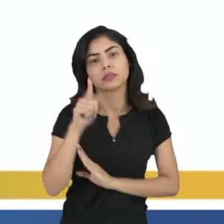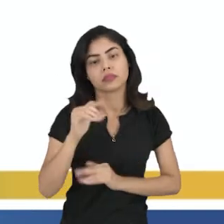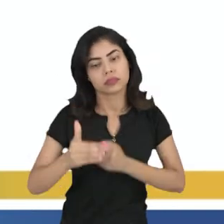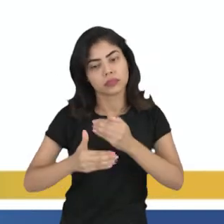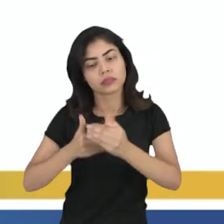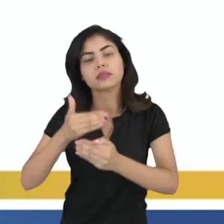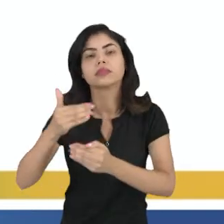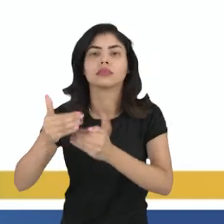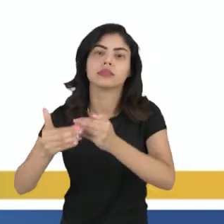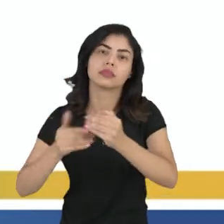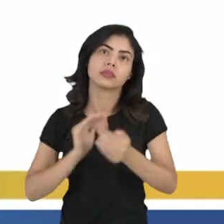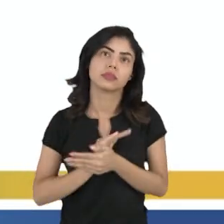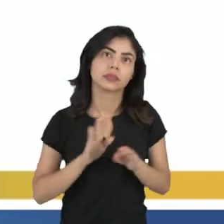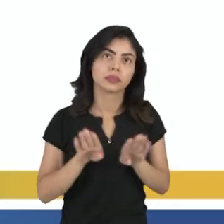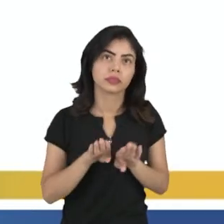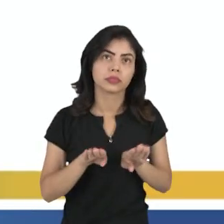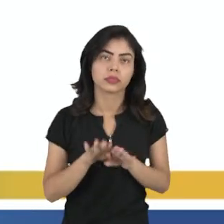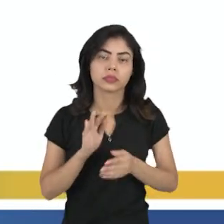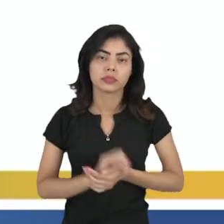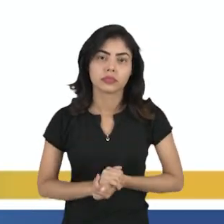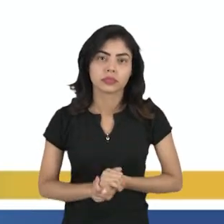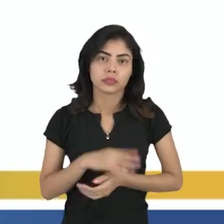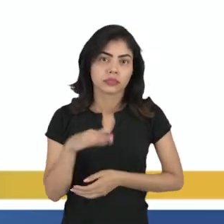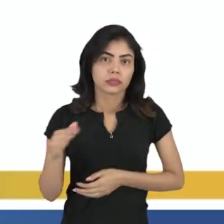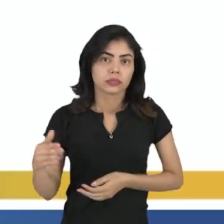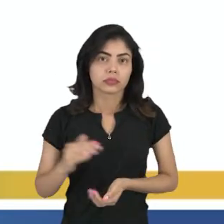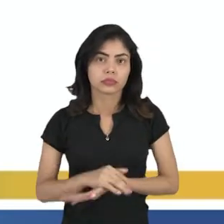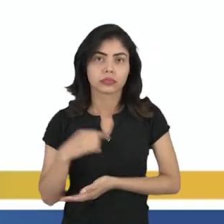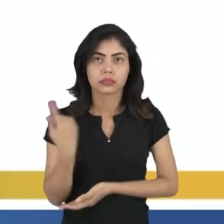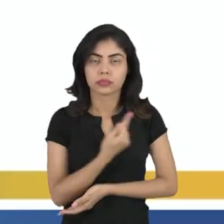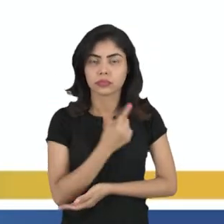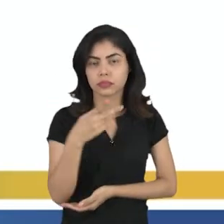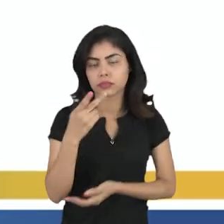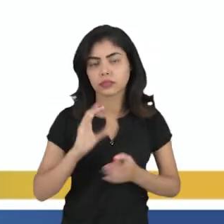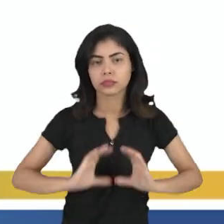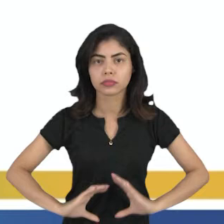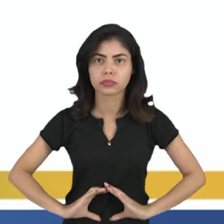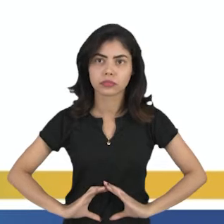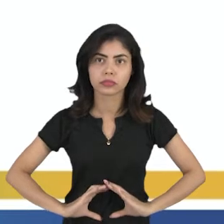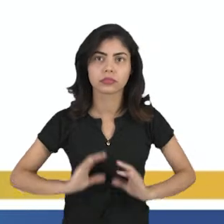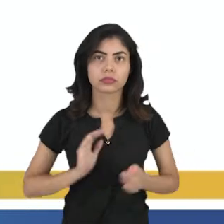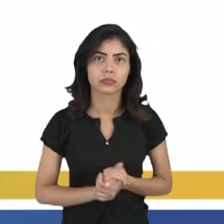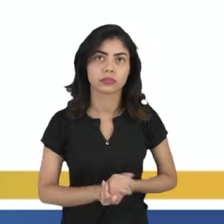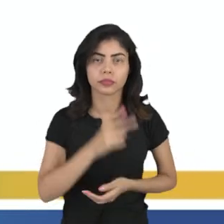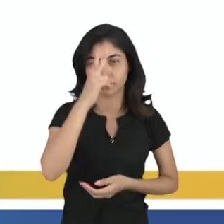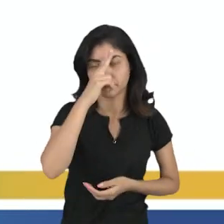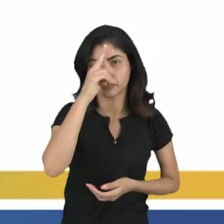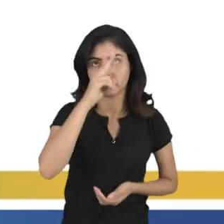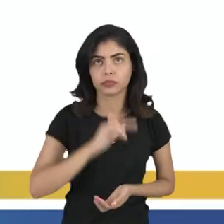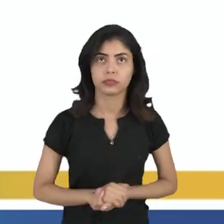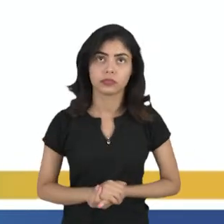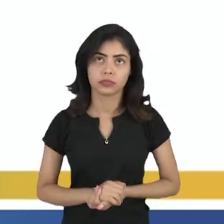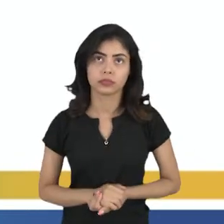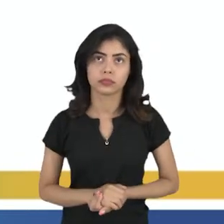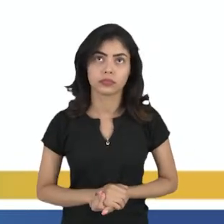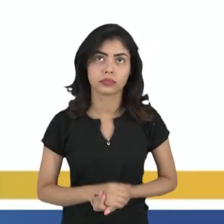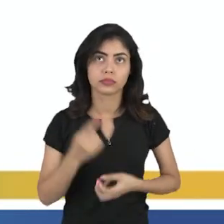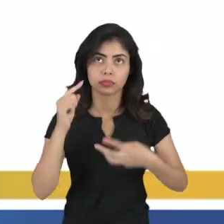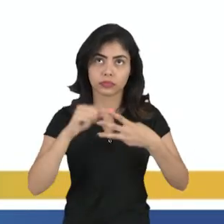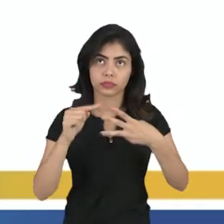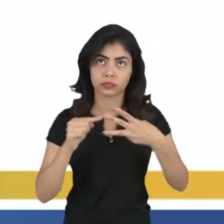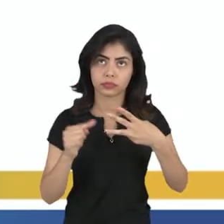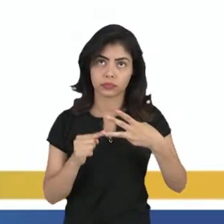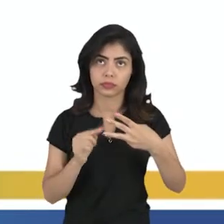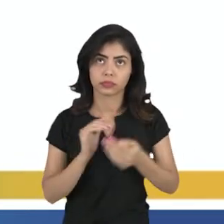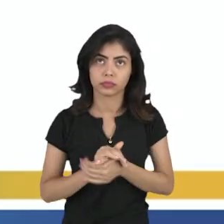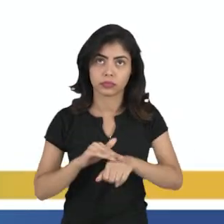se desenvolver também. E quando a gente fala do útero, a gente tem aí, lembra que tem aí falando para vocês sobre 3 camadas